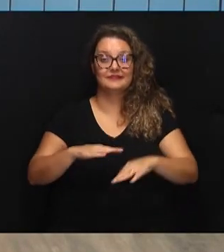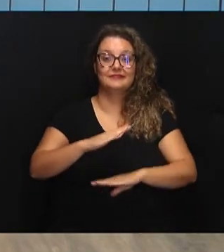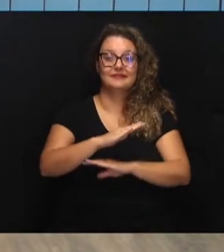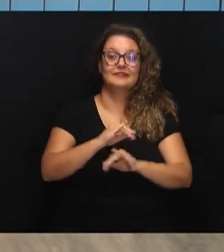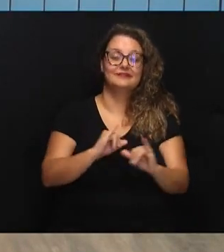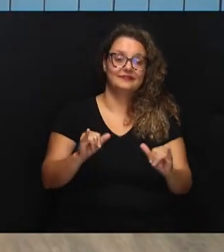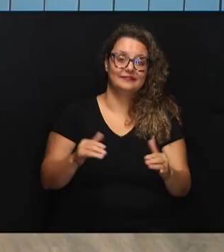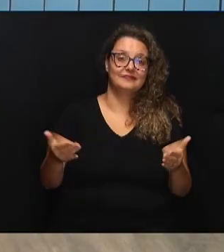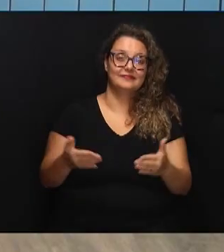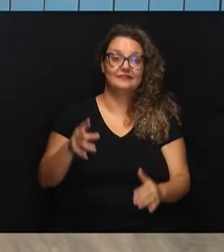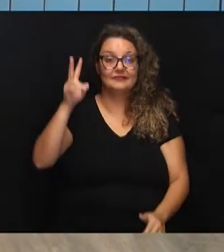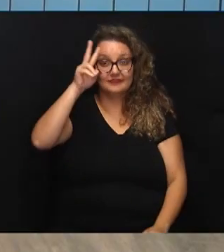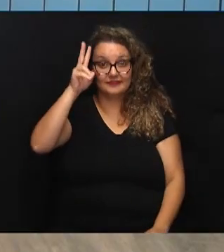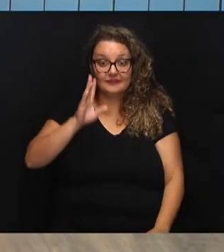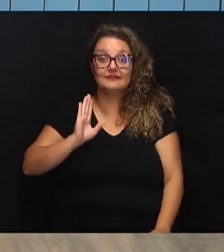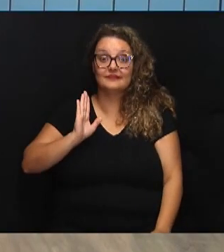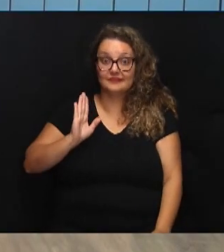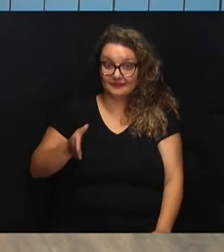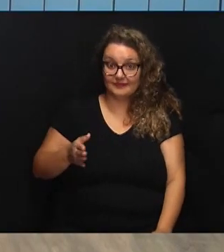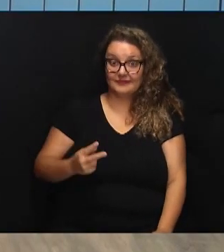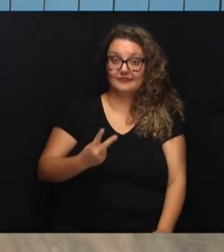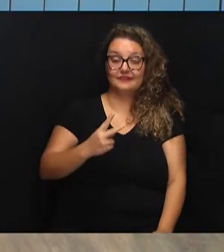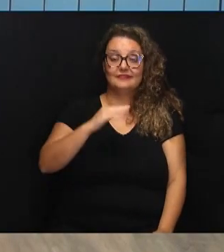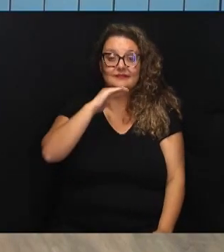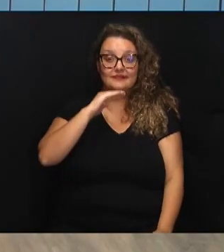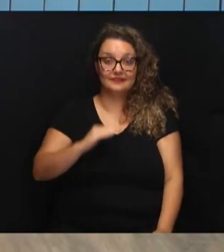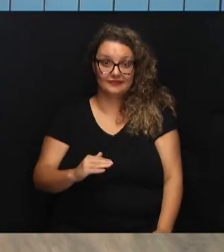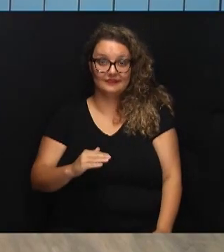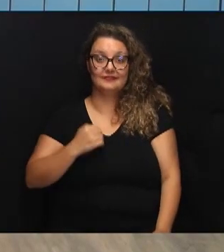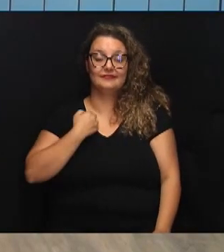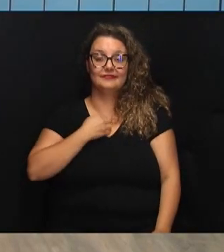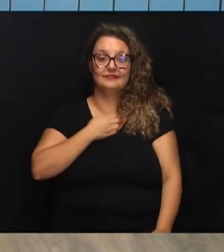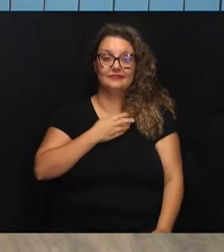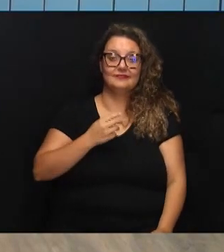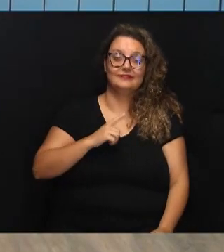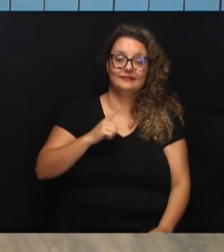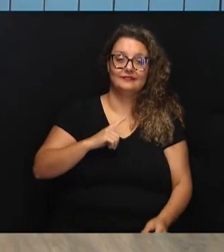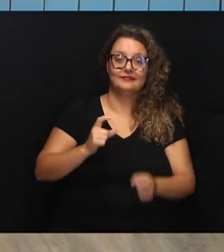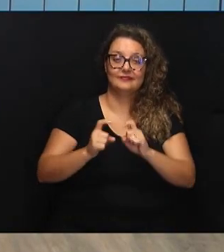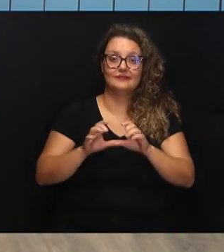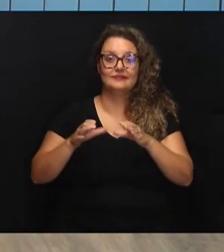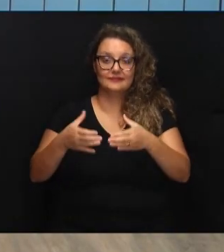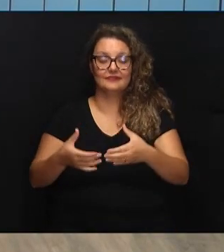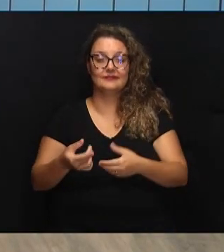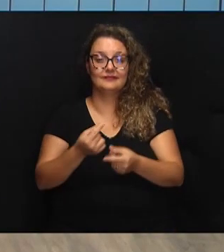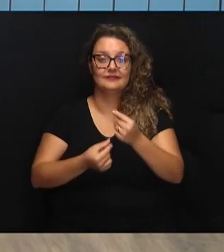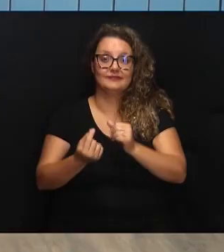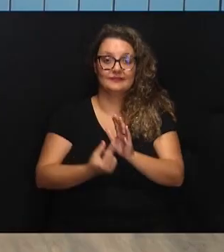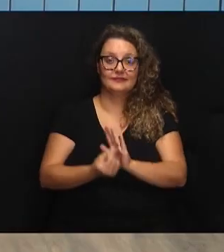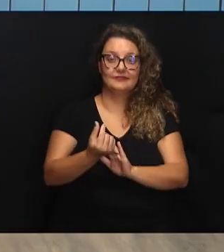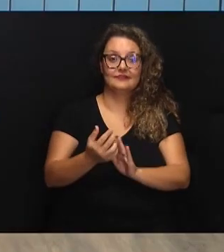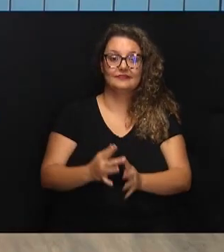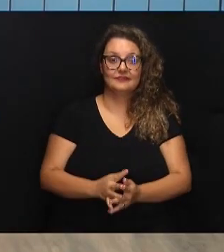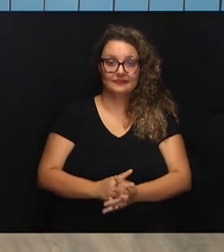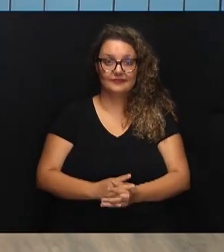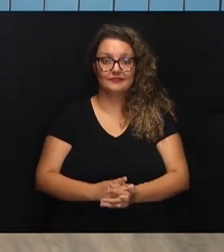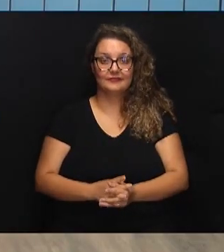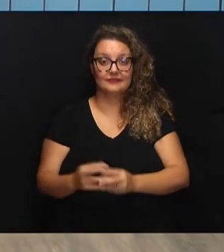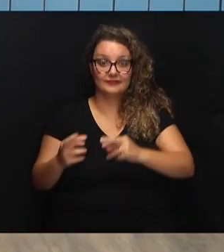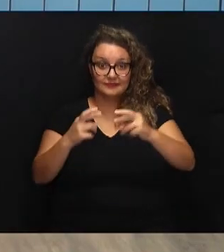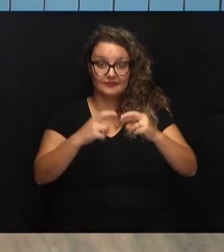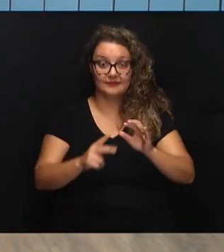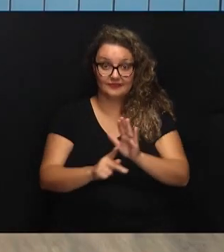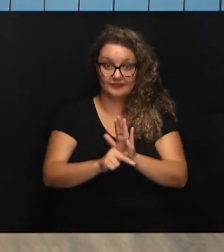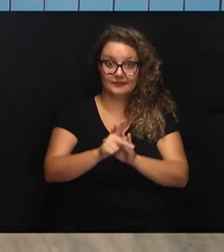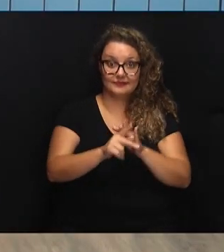de hoje, lembrando que daqui a pouquinho, 2 horas da tarde, nós temos a reunião da Comissão de Finanças e Orçamento, que analisa projetos